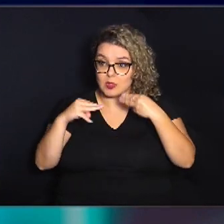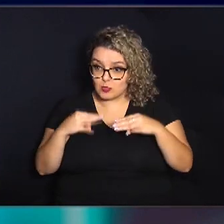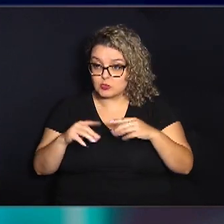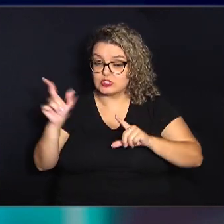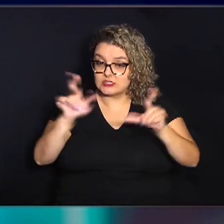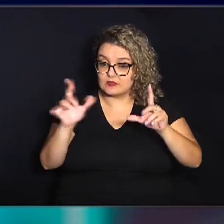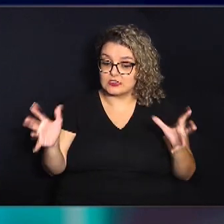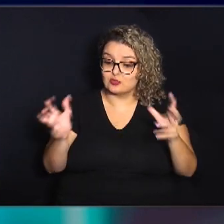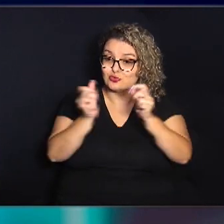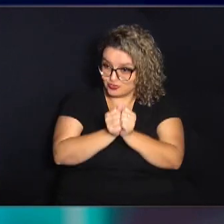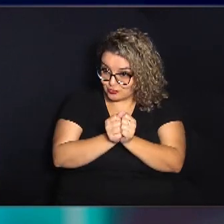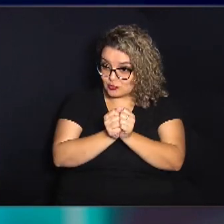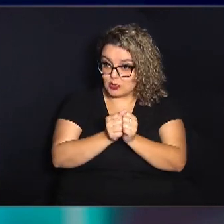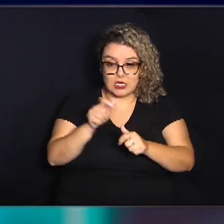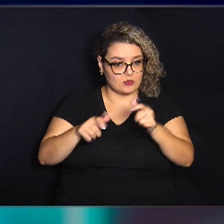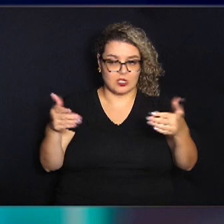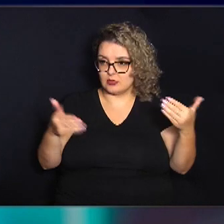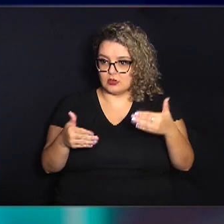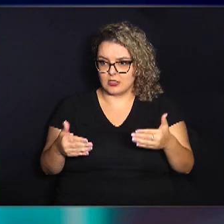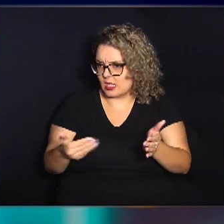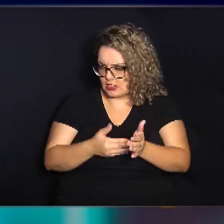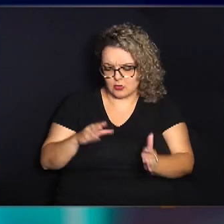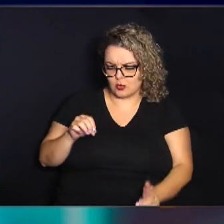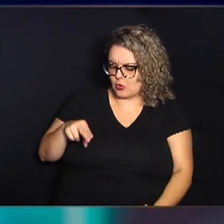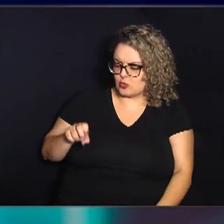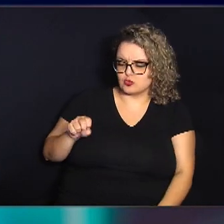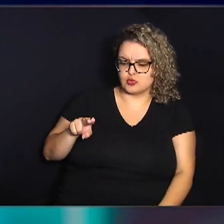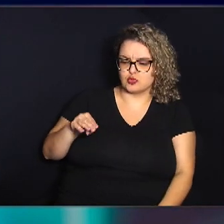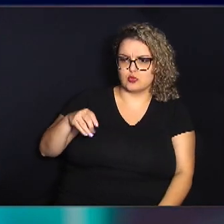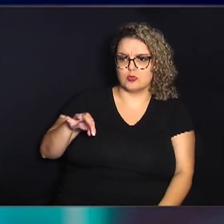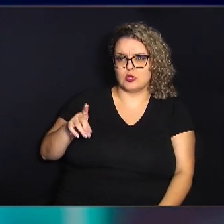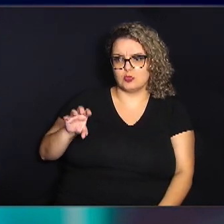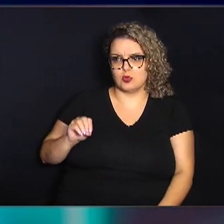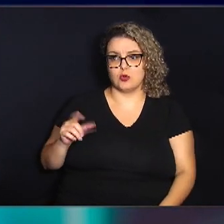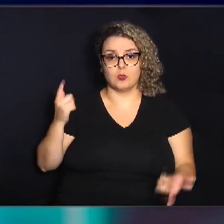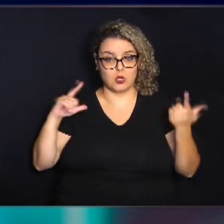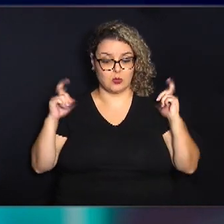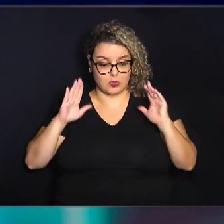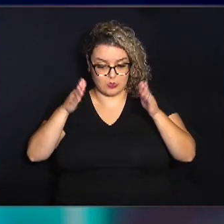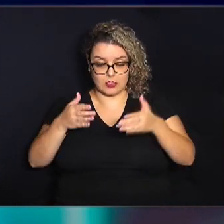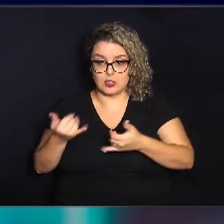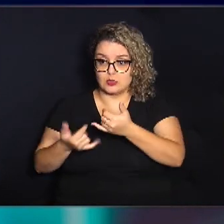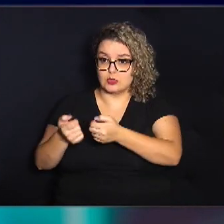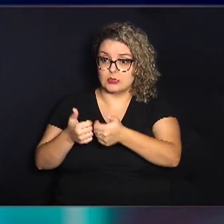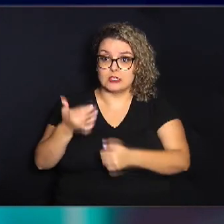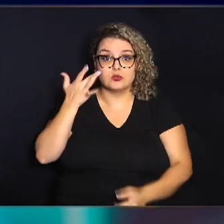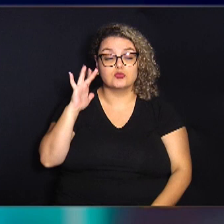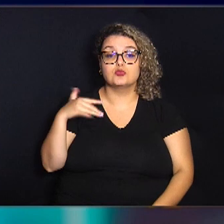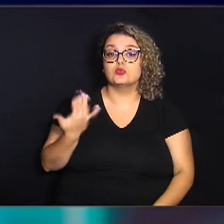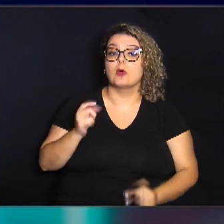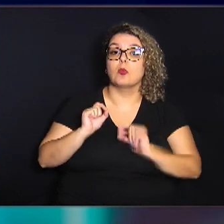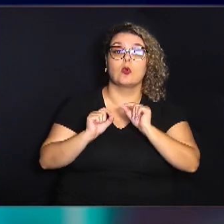As pessoas que não participam, mesmo os consumidores, o cara que realmente o lazer dele está focado em games, mesmo ele às vezes não sabe o tamanho do que é